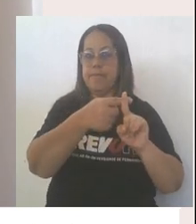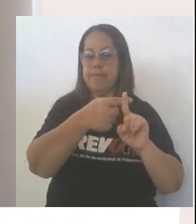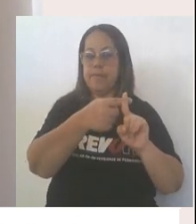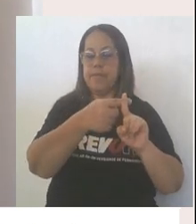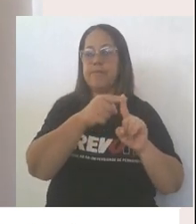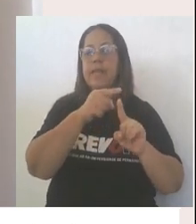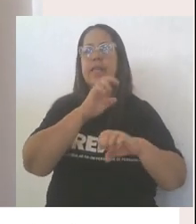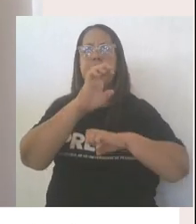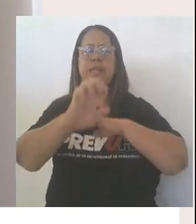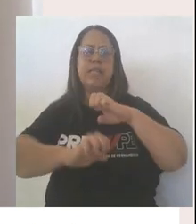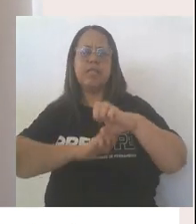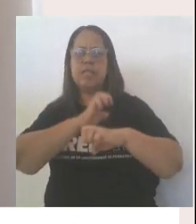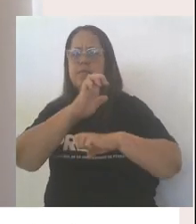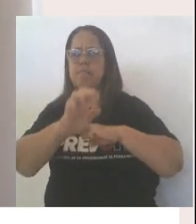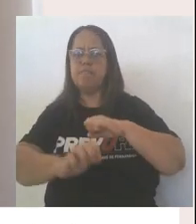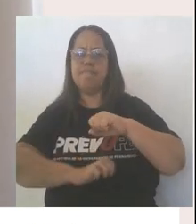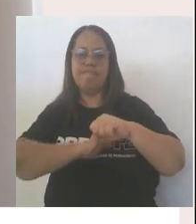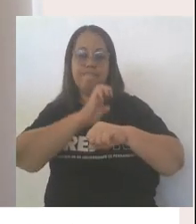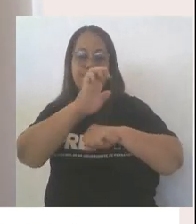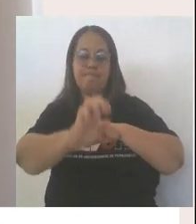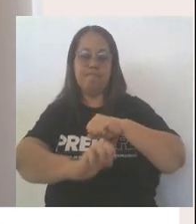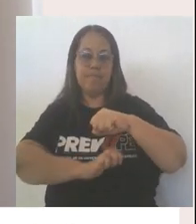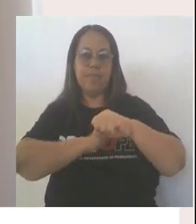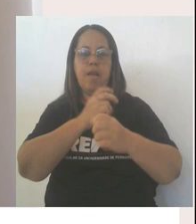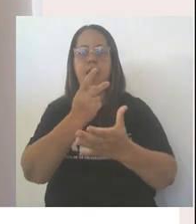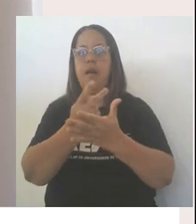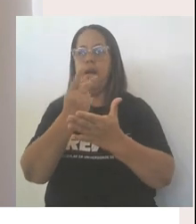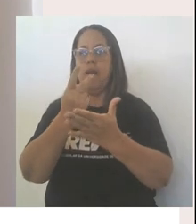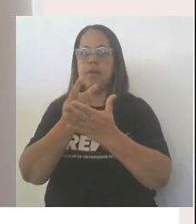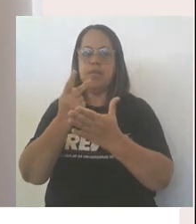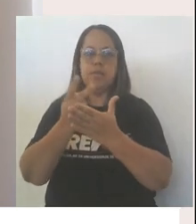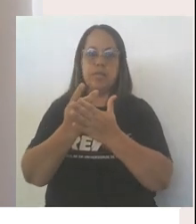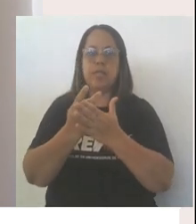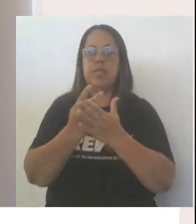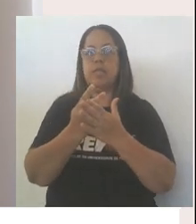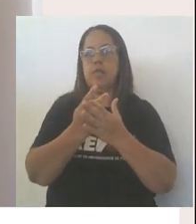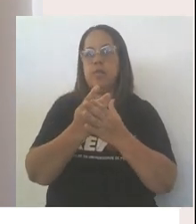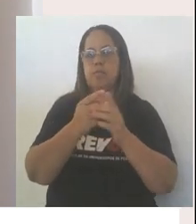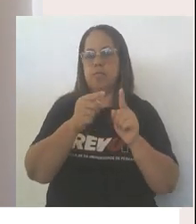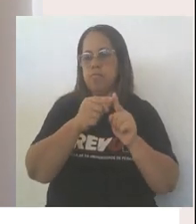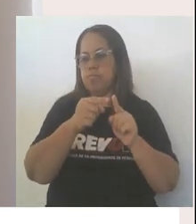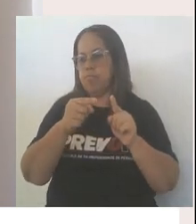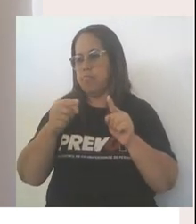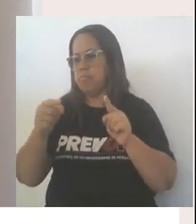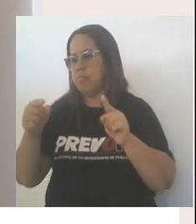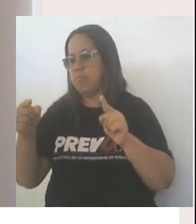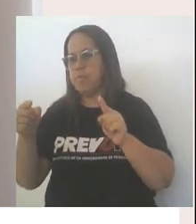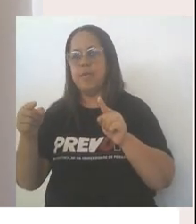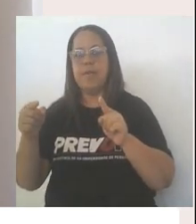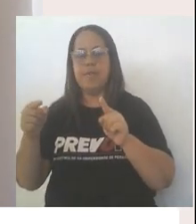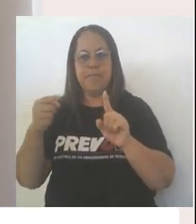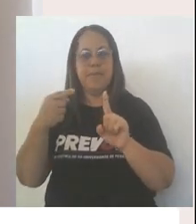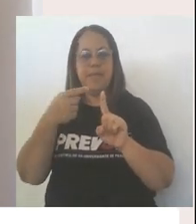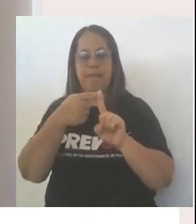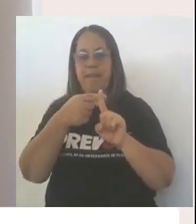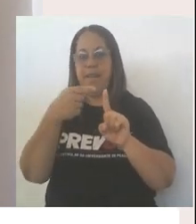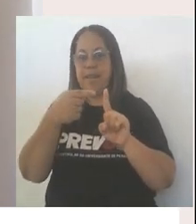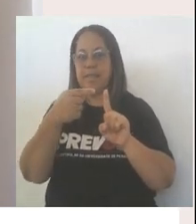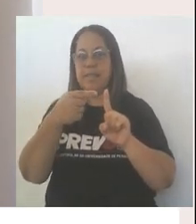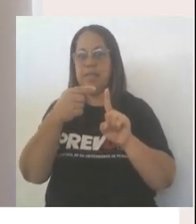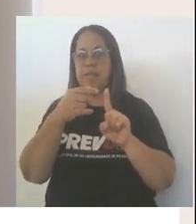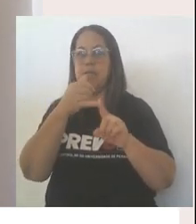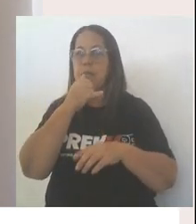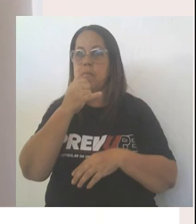Esses elétrons liberados fluem através de um circuito externo para o cátodo, criando uma corrente